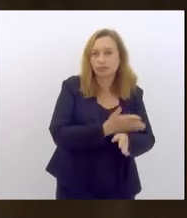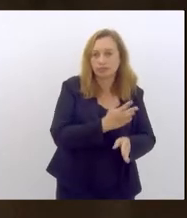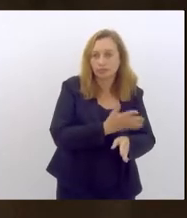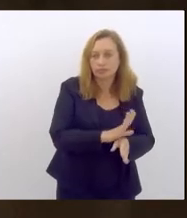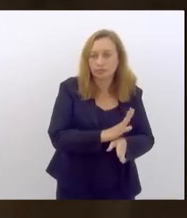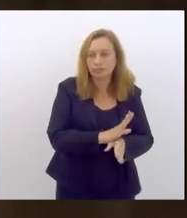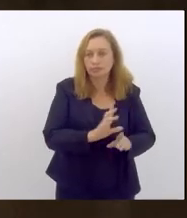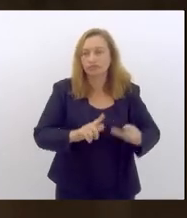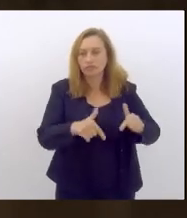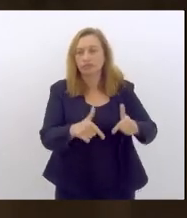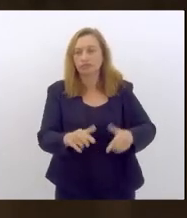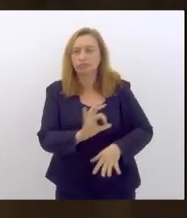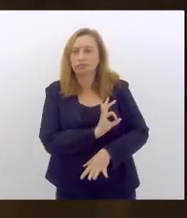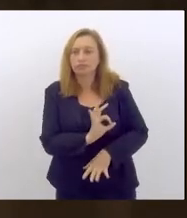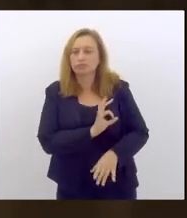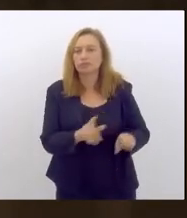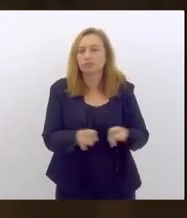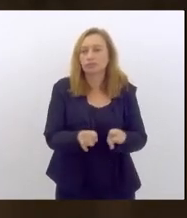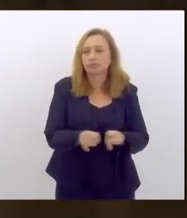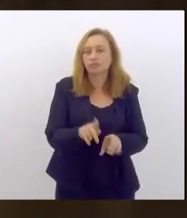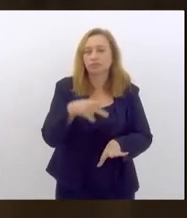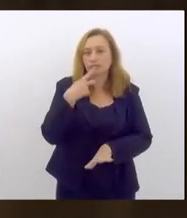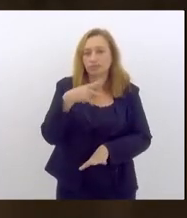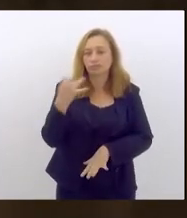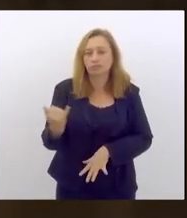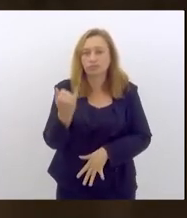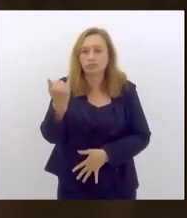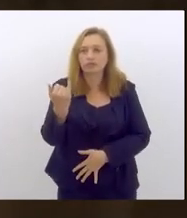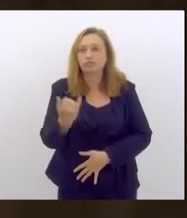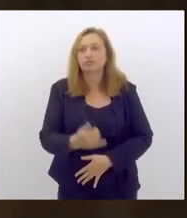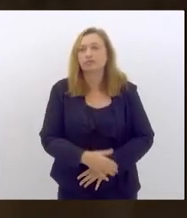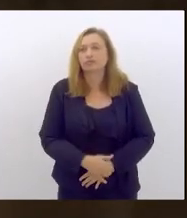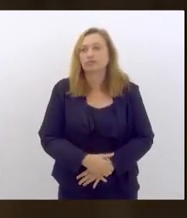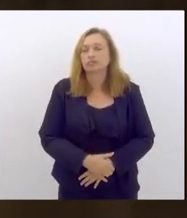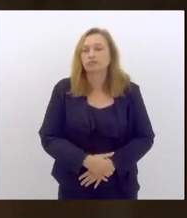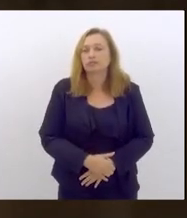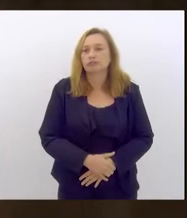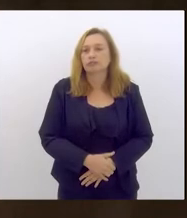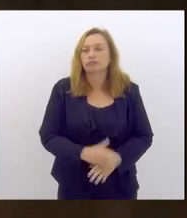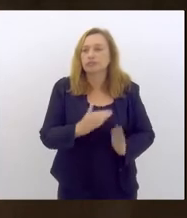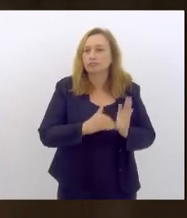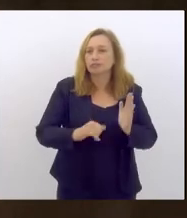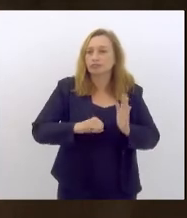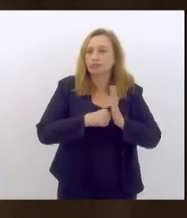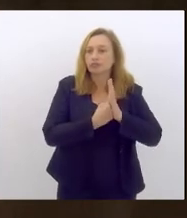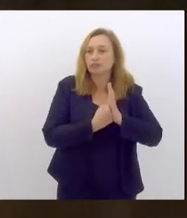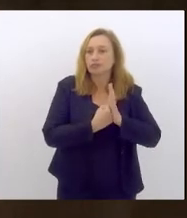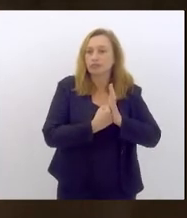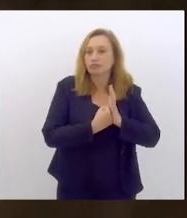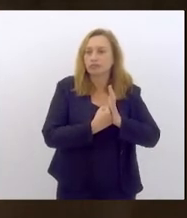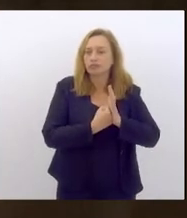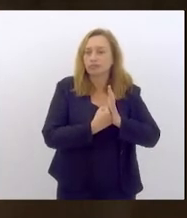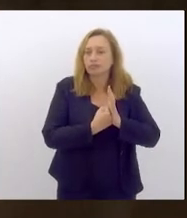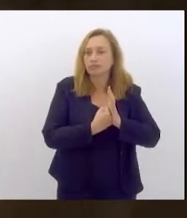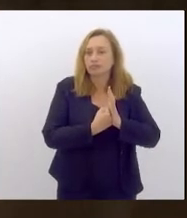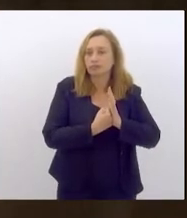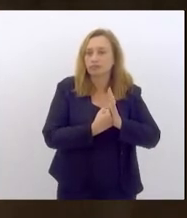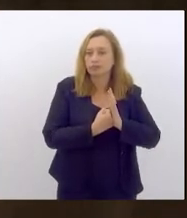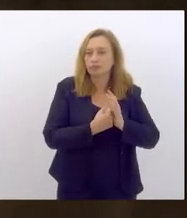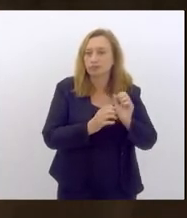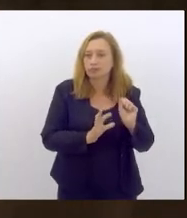na ação policial. Quero também ressaltar a importância de termos derrubado o veto ao projeto que assegura